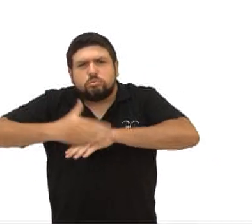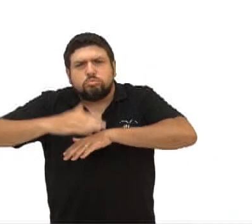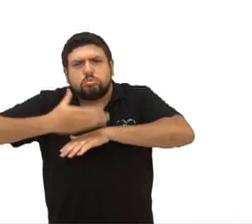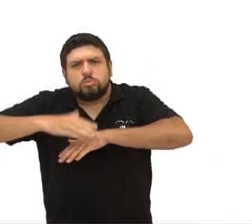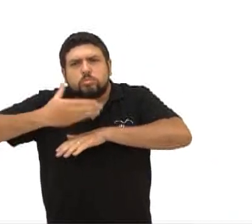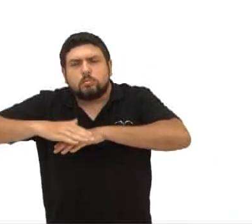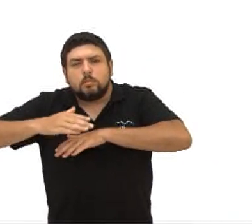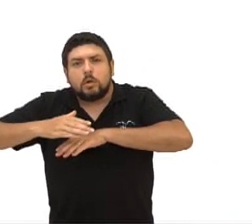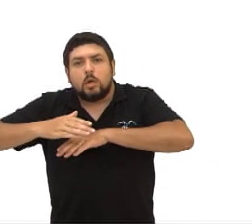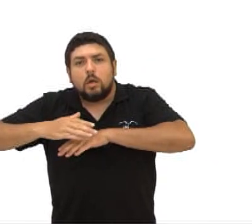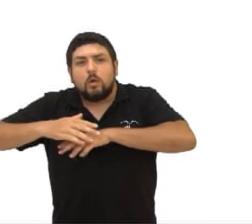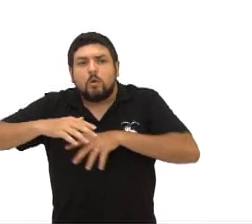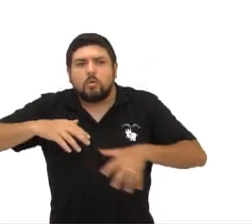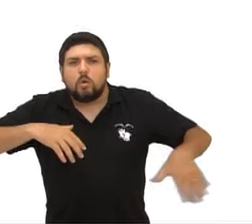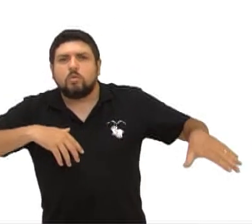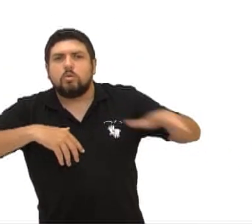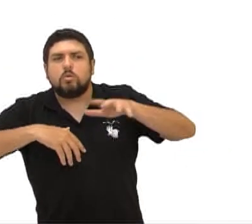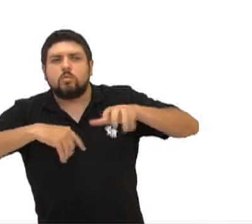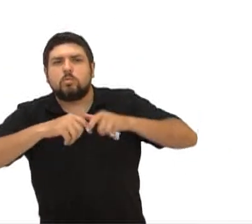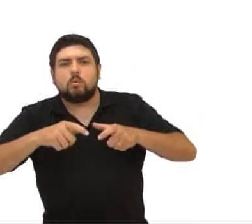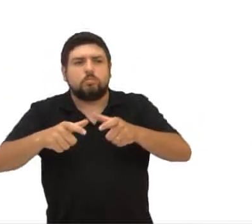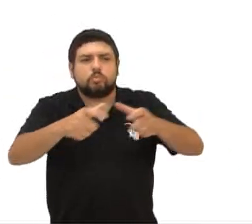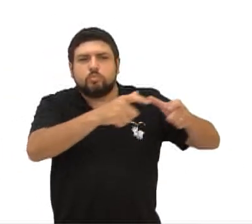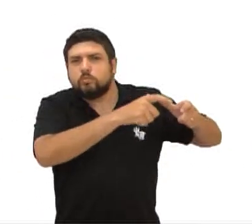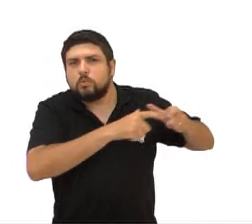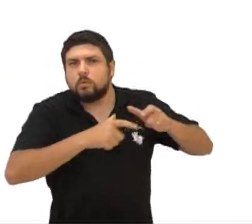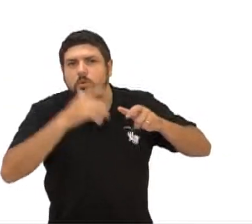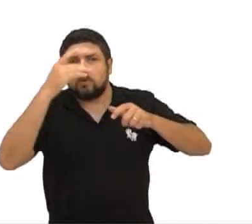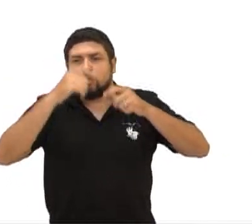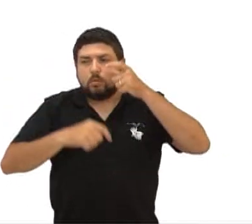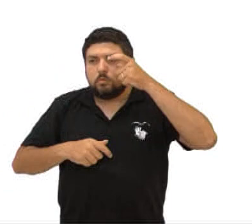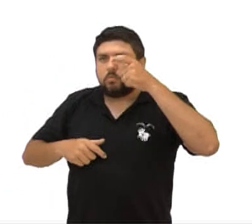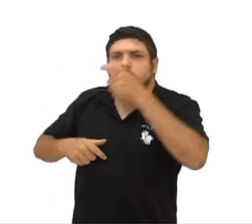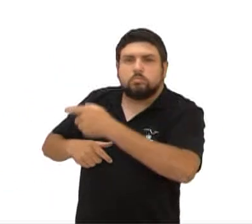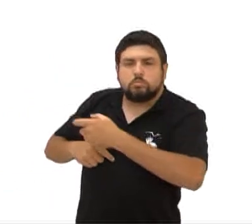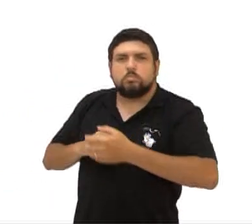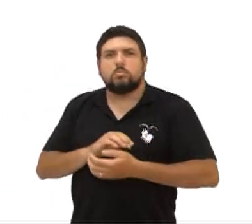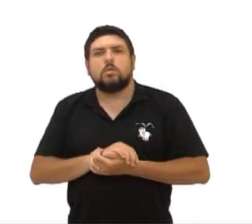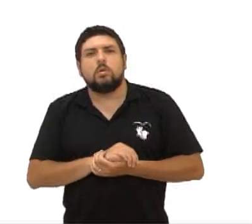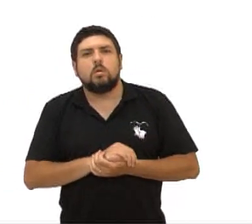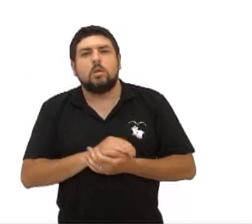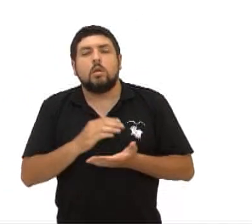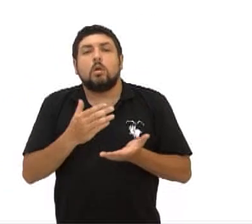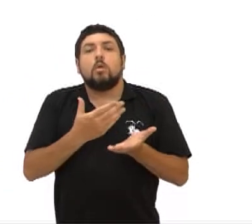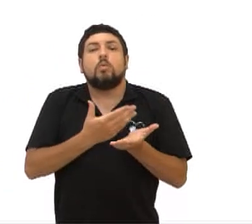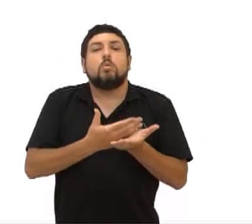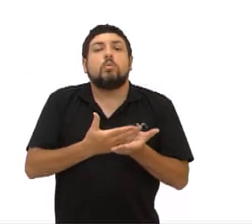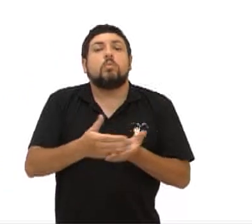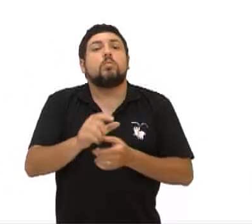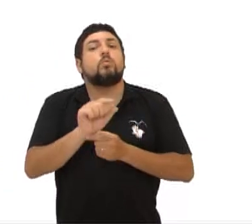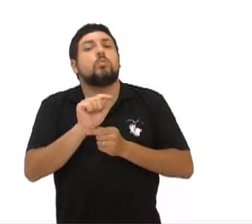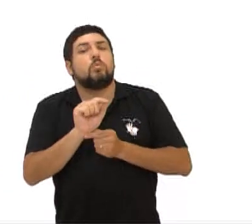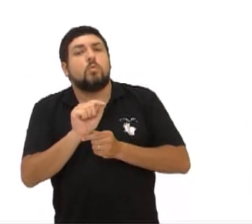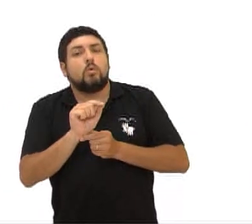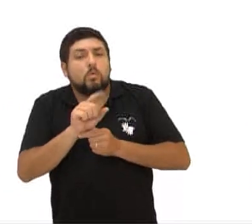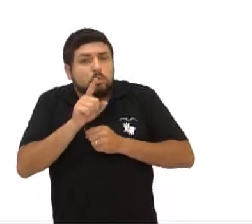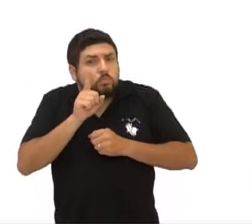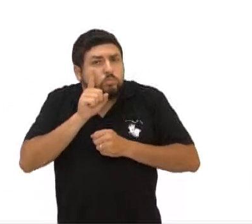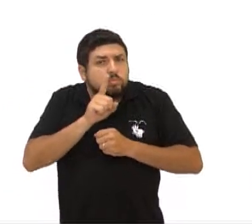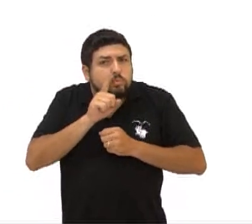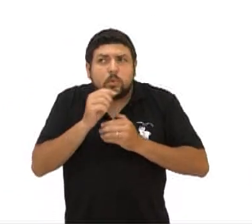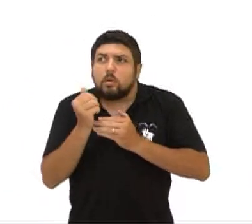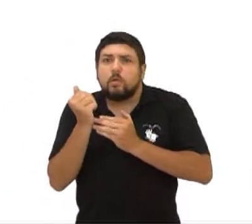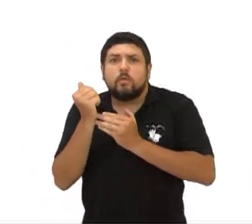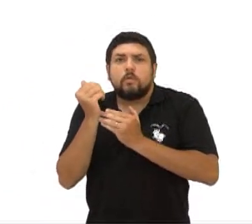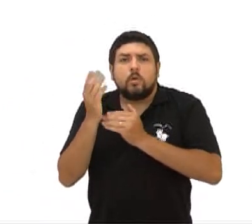ainda mais conhecida em outras regiões, das pessoas que viam eles praticando. E aí começou então a esse esporte sair dos Estados Unidos e a chegar em